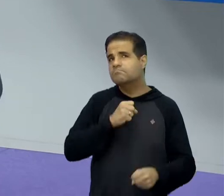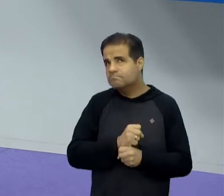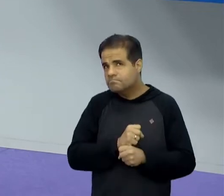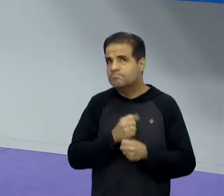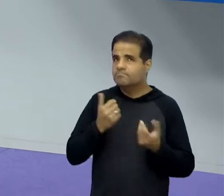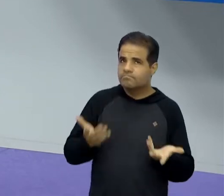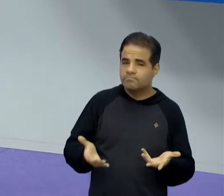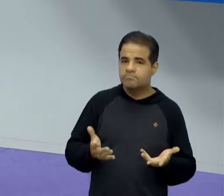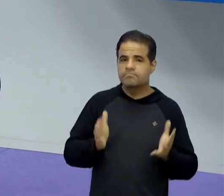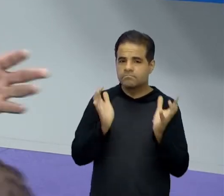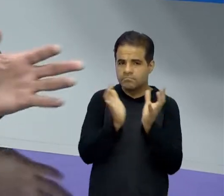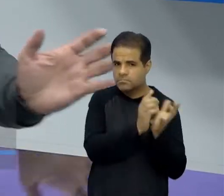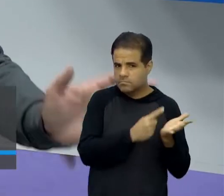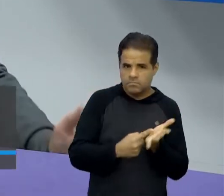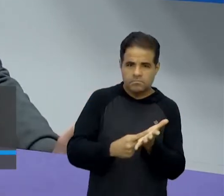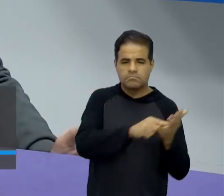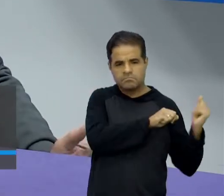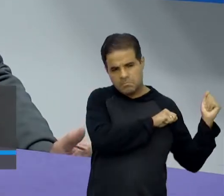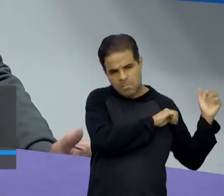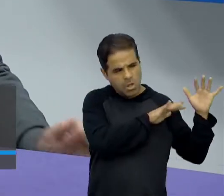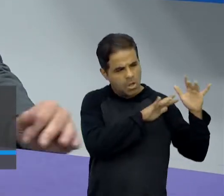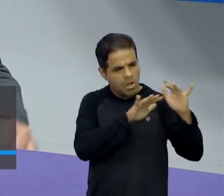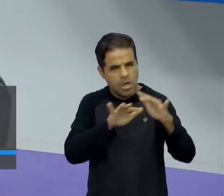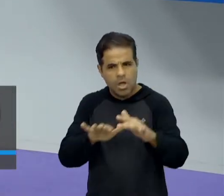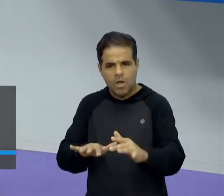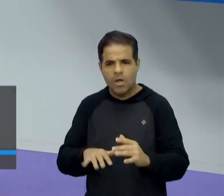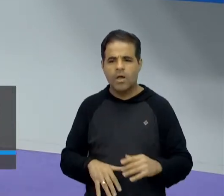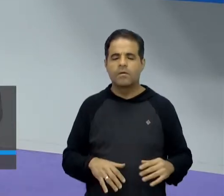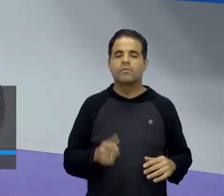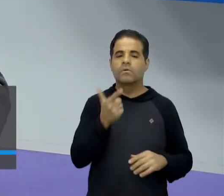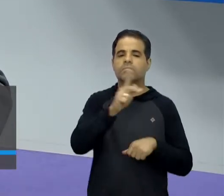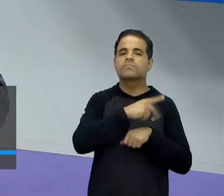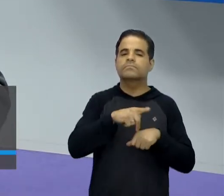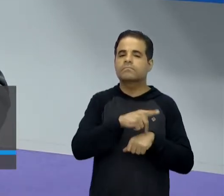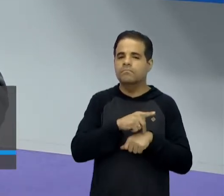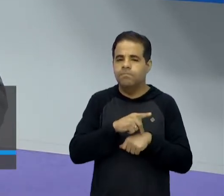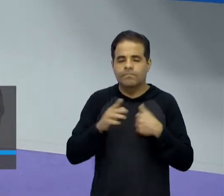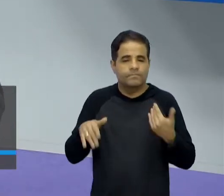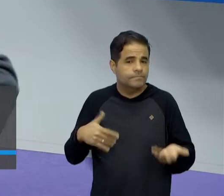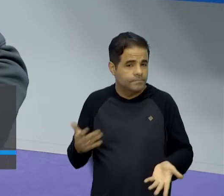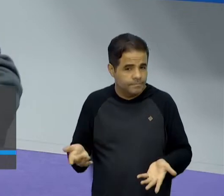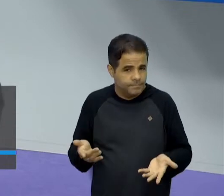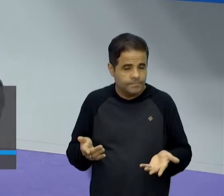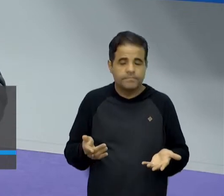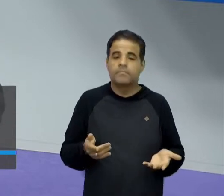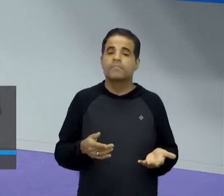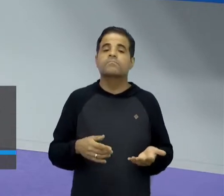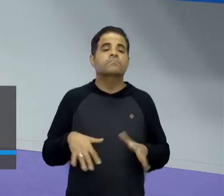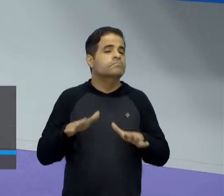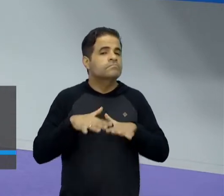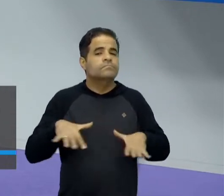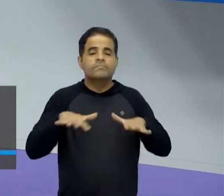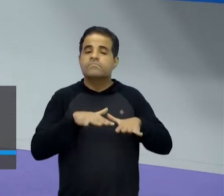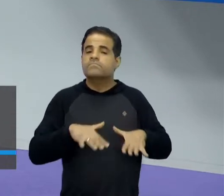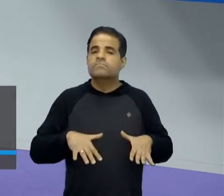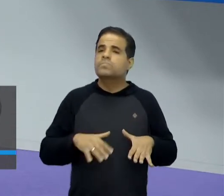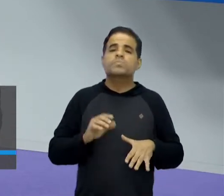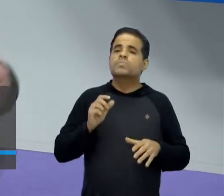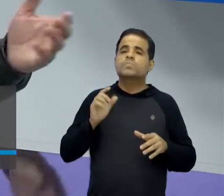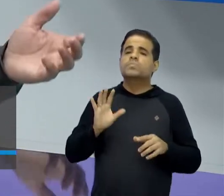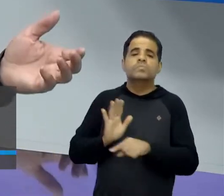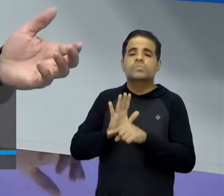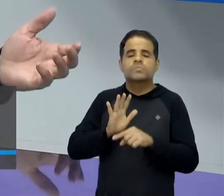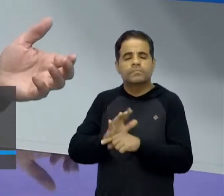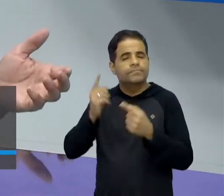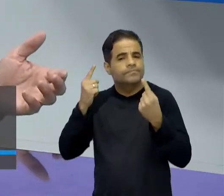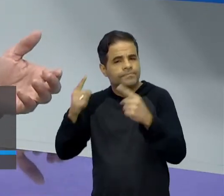pela invasão dos germânicos. Ok, isso é um fato. Agora, quais foram os cenários históricos que produziram isso? E